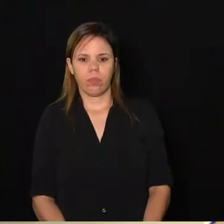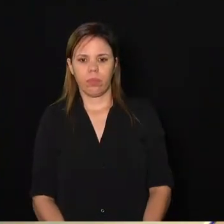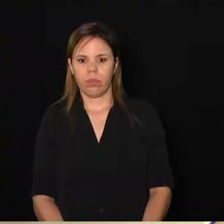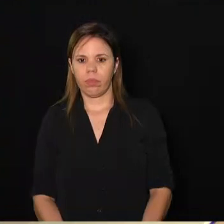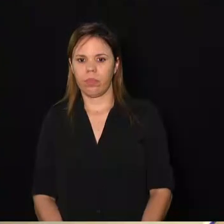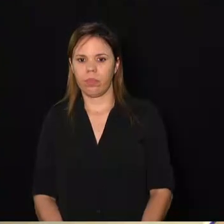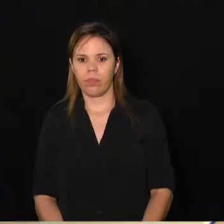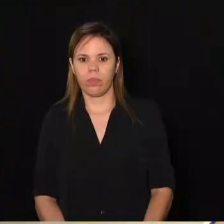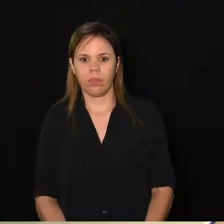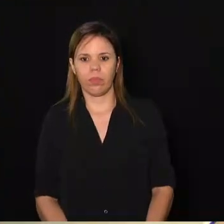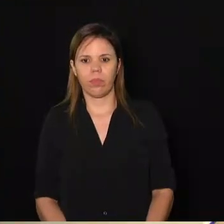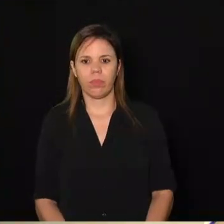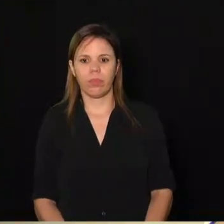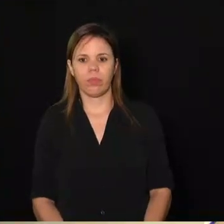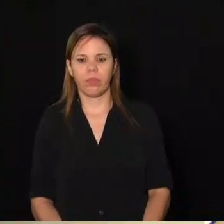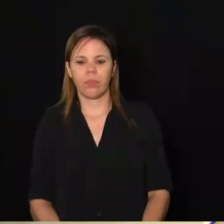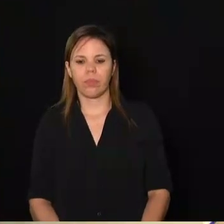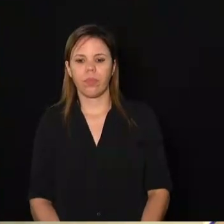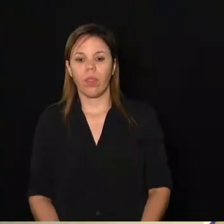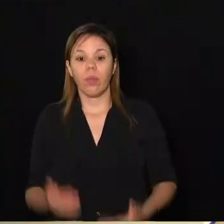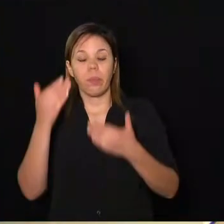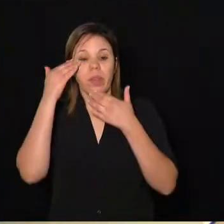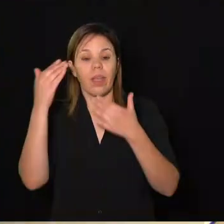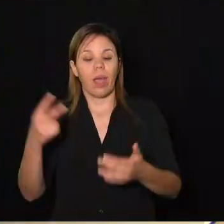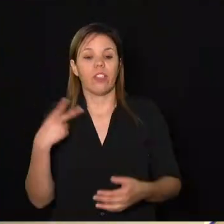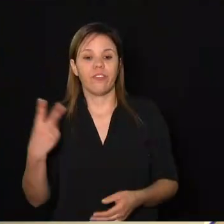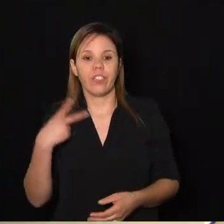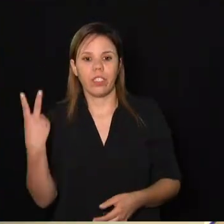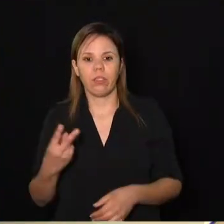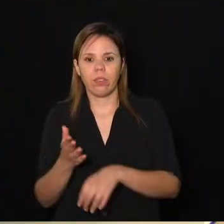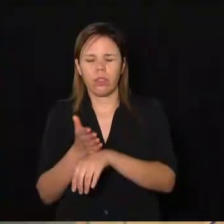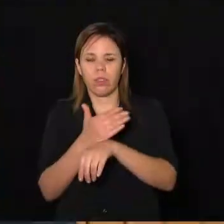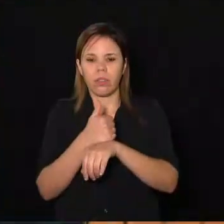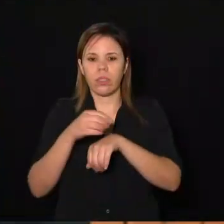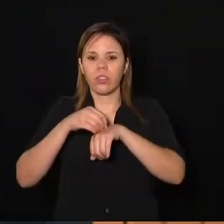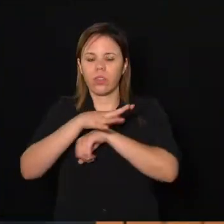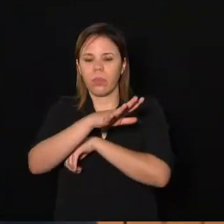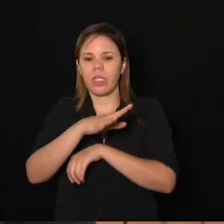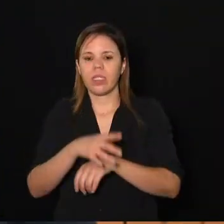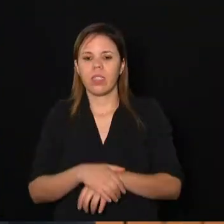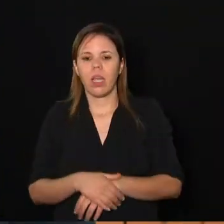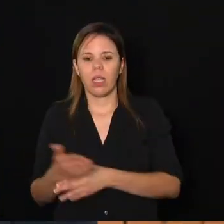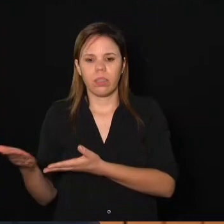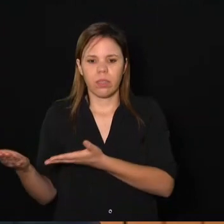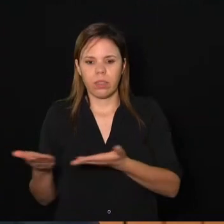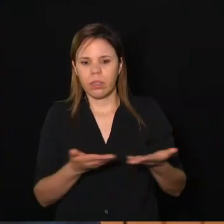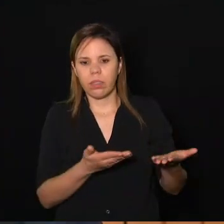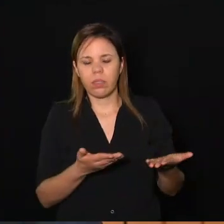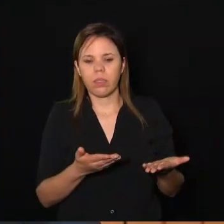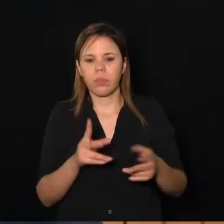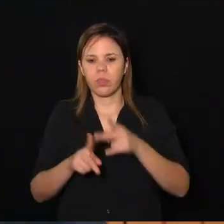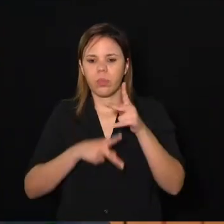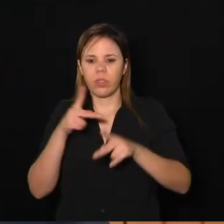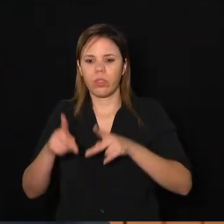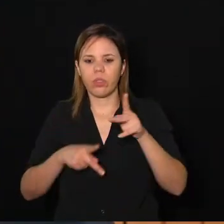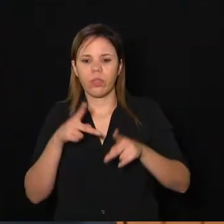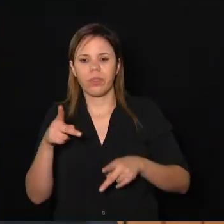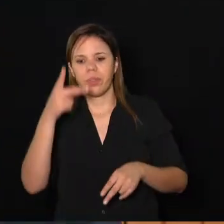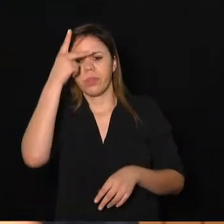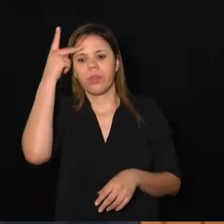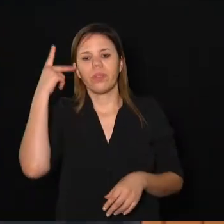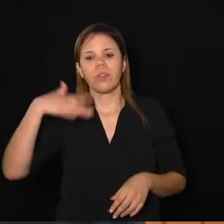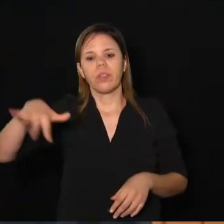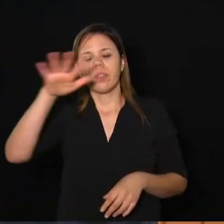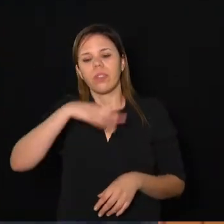eu antes de passar a palavra ao público presente eu vou passar